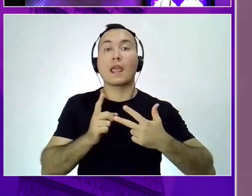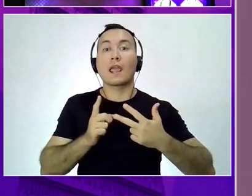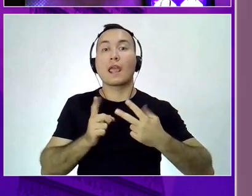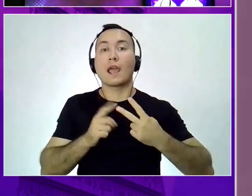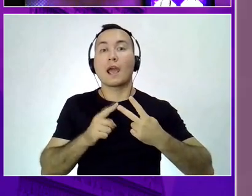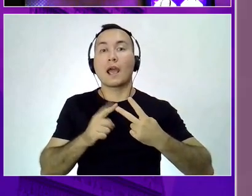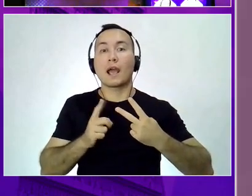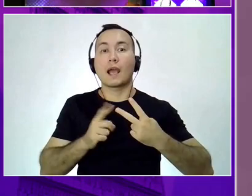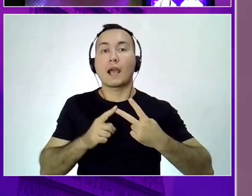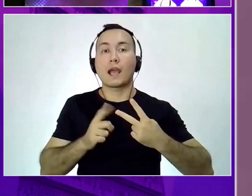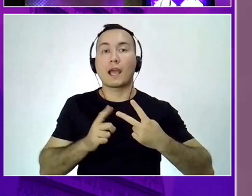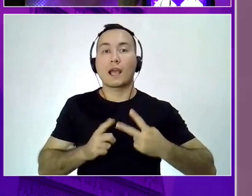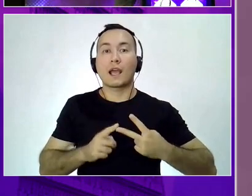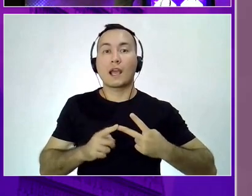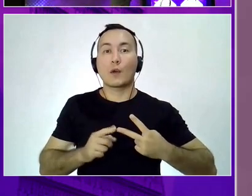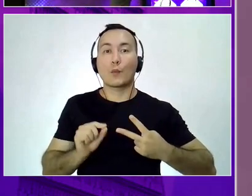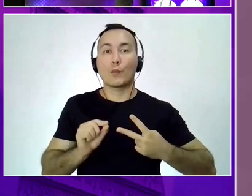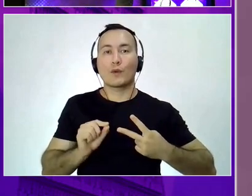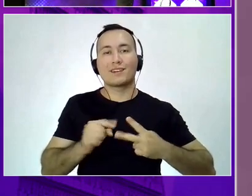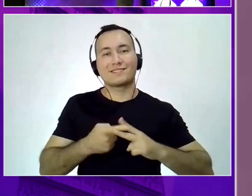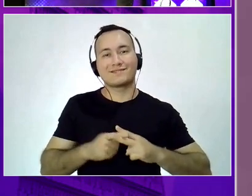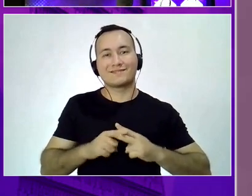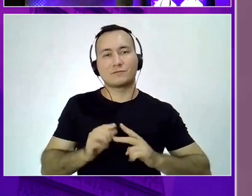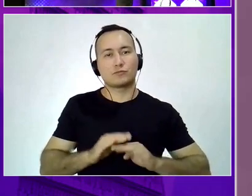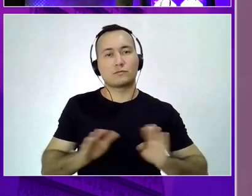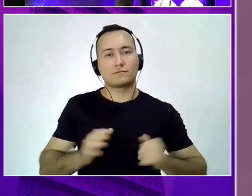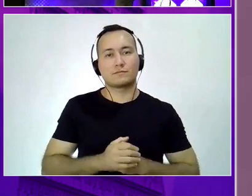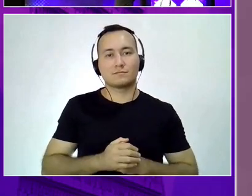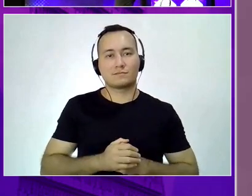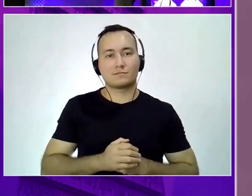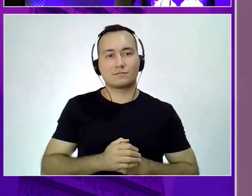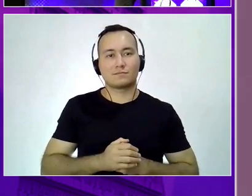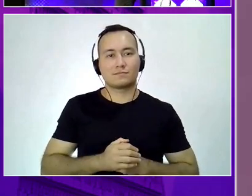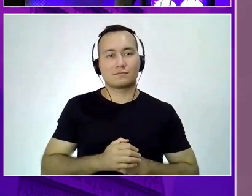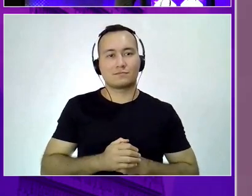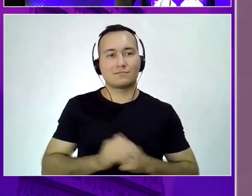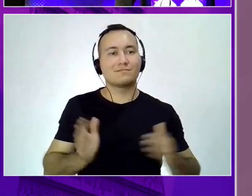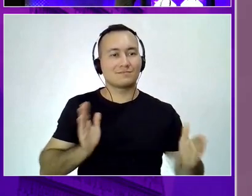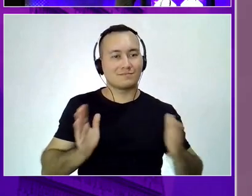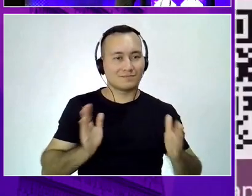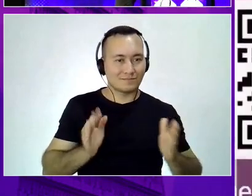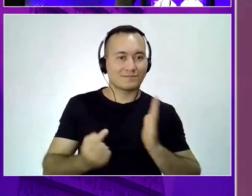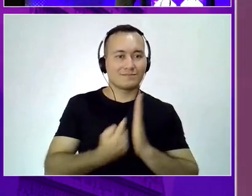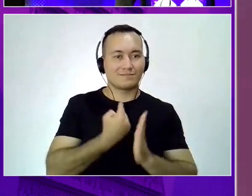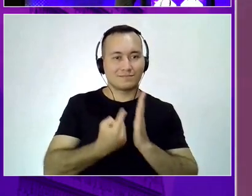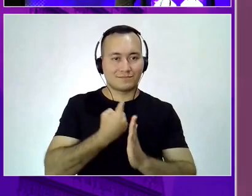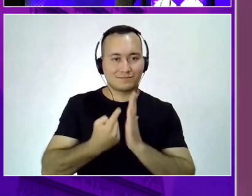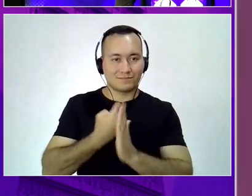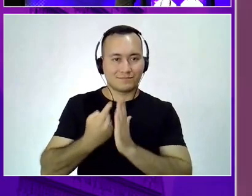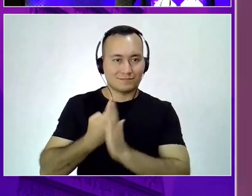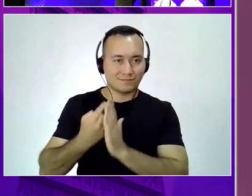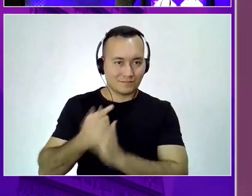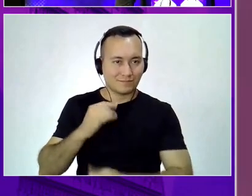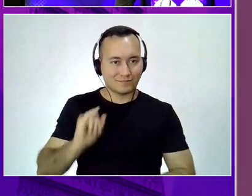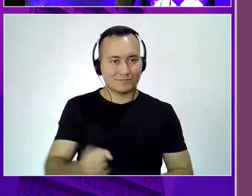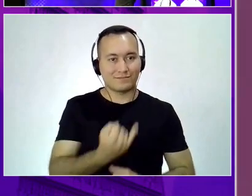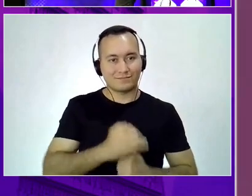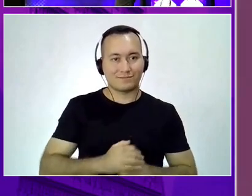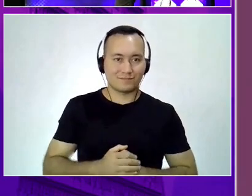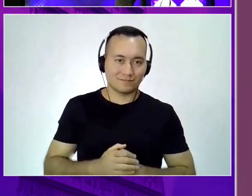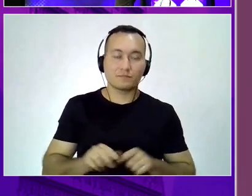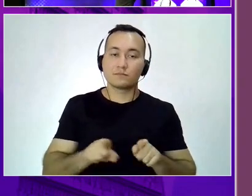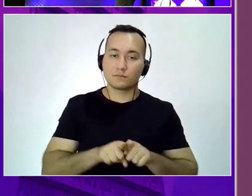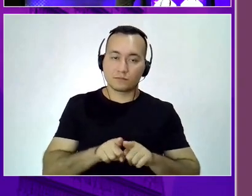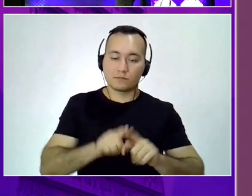E é isso. Esse era o recado que eu queria trazer para vocês. Deixo o espaço aqui para dúvidas. Enquanto alguém trouxer as dúvidas, eu deixo também aqui um QR